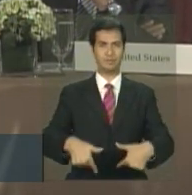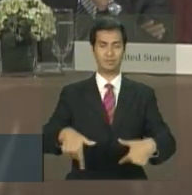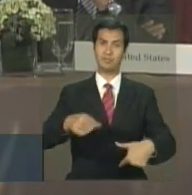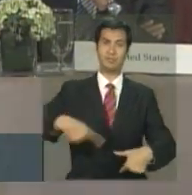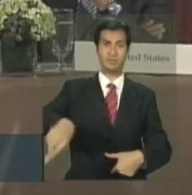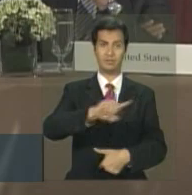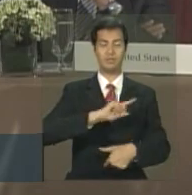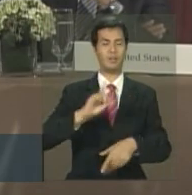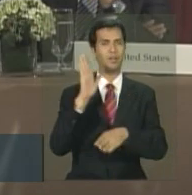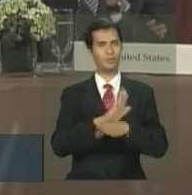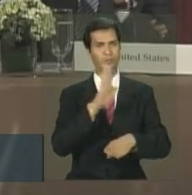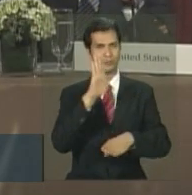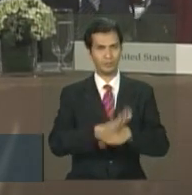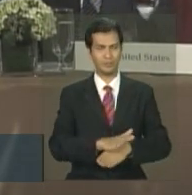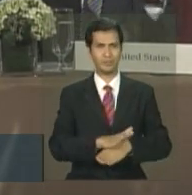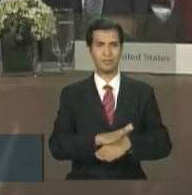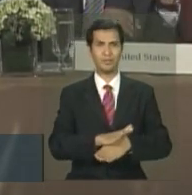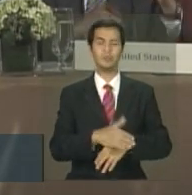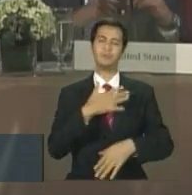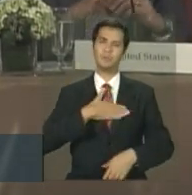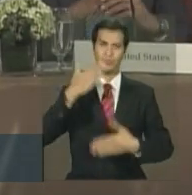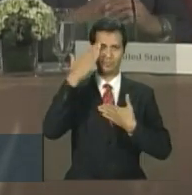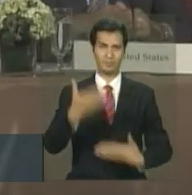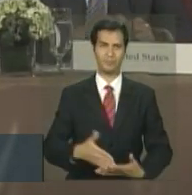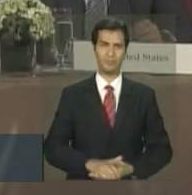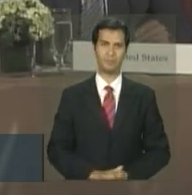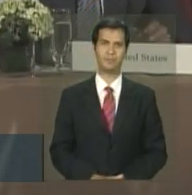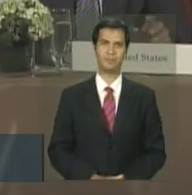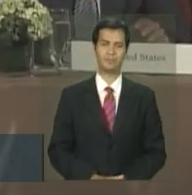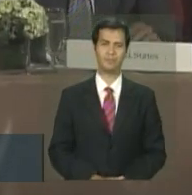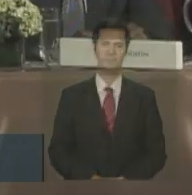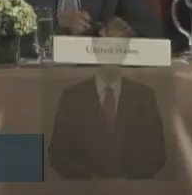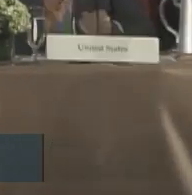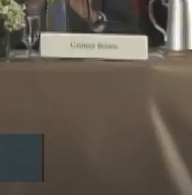sua valiosa colaboração. Muito obrigada.